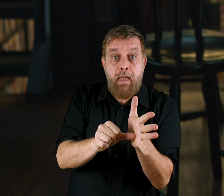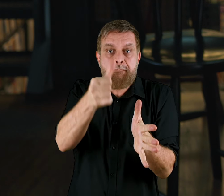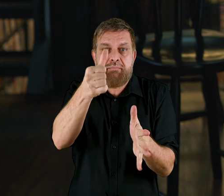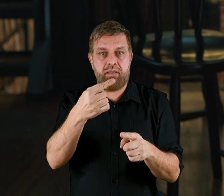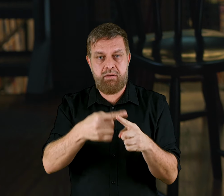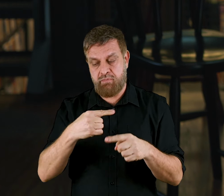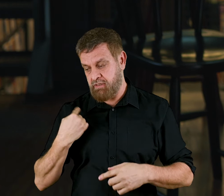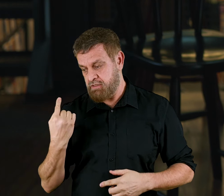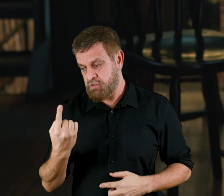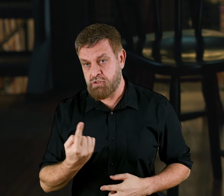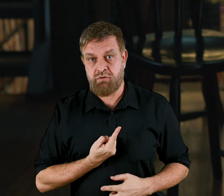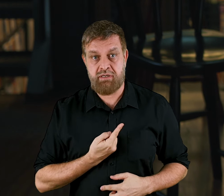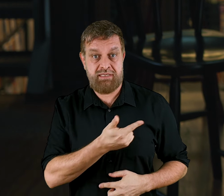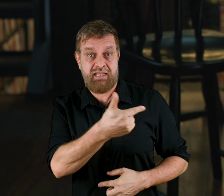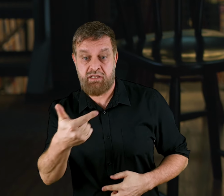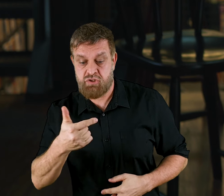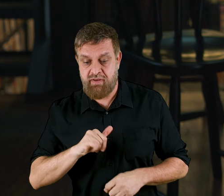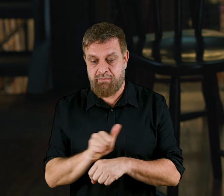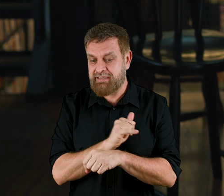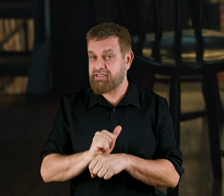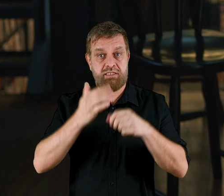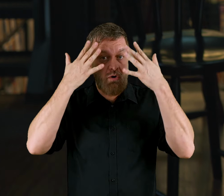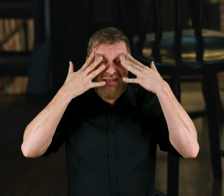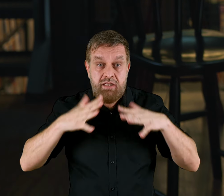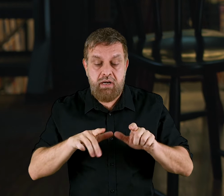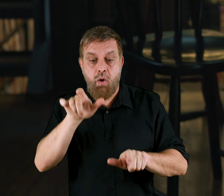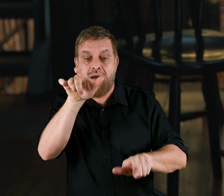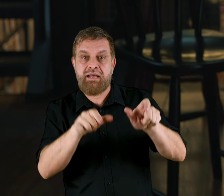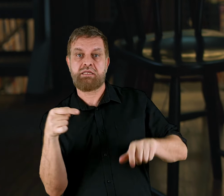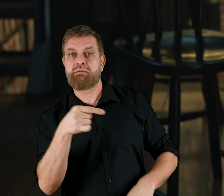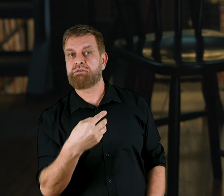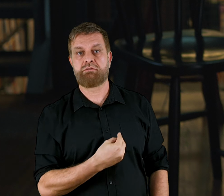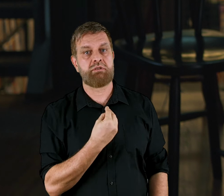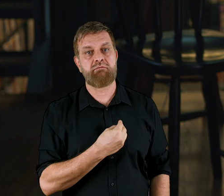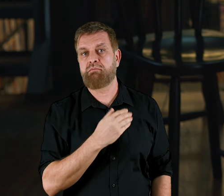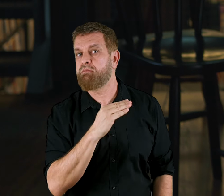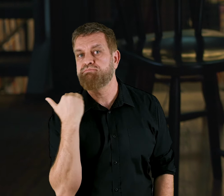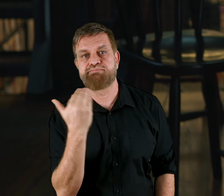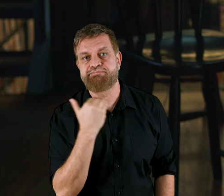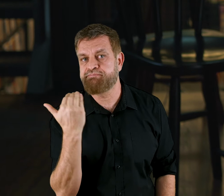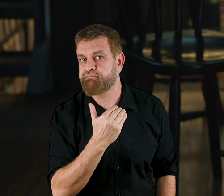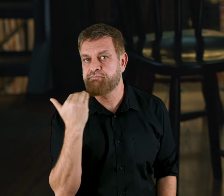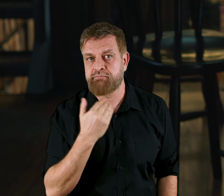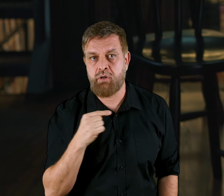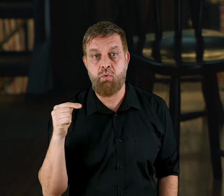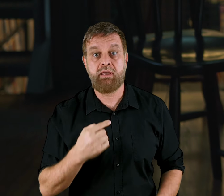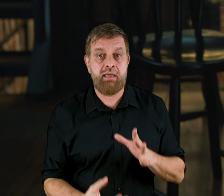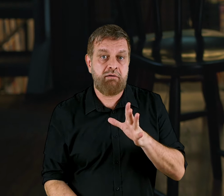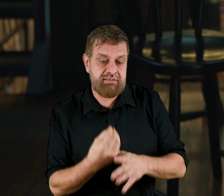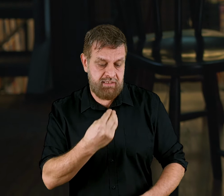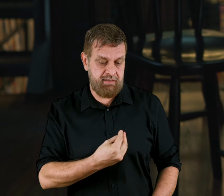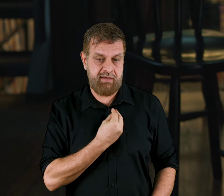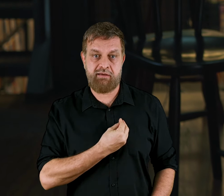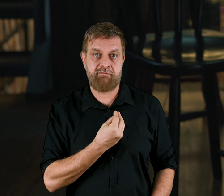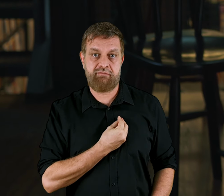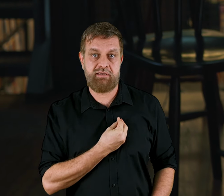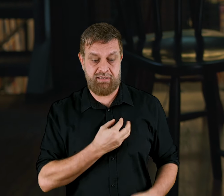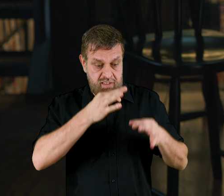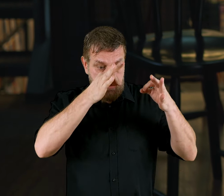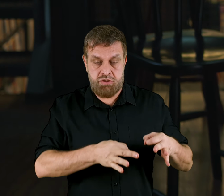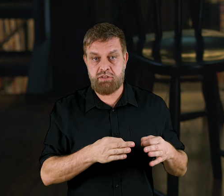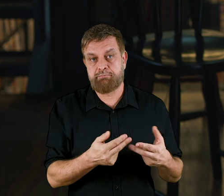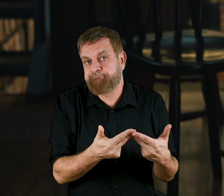não tivermos artificialização, essas pessoas não vão sobreviver. Elas sequer sobreviveriam e elas sequer teriam uma vida digna,